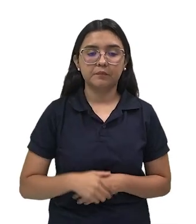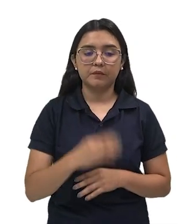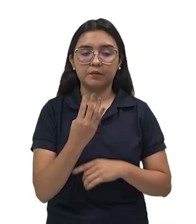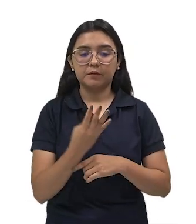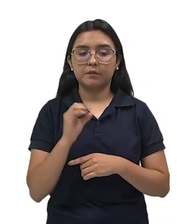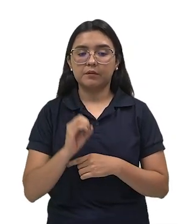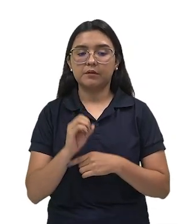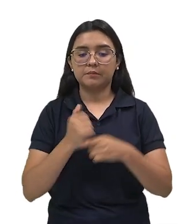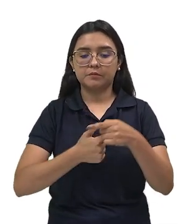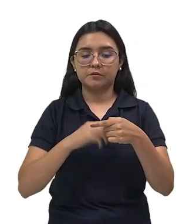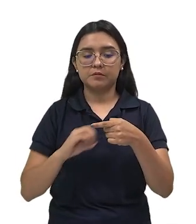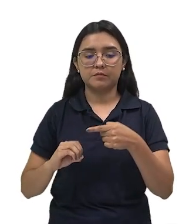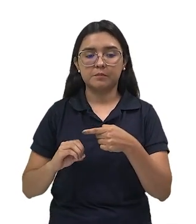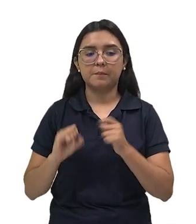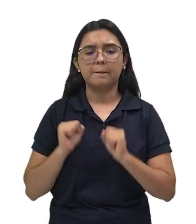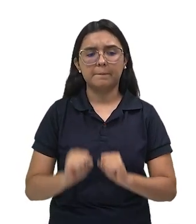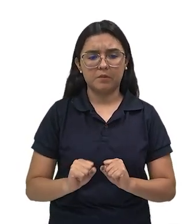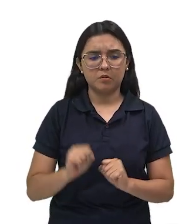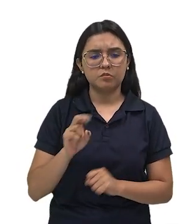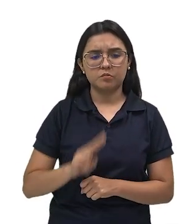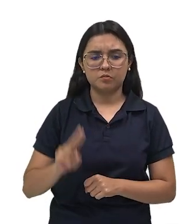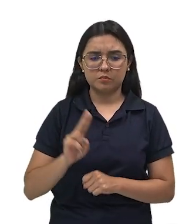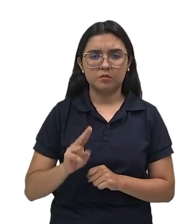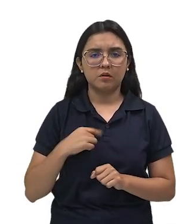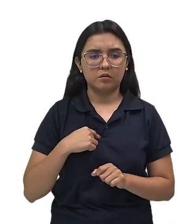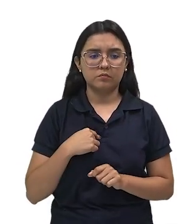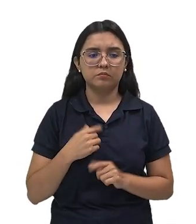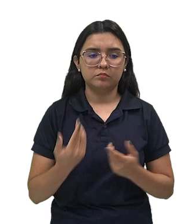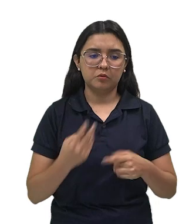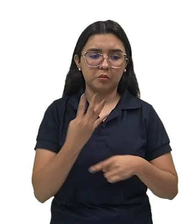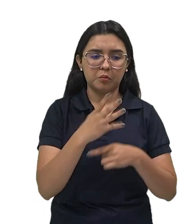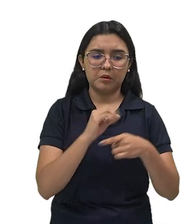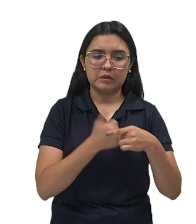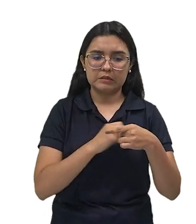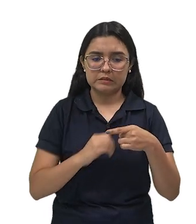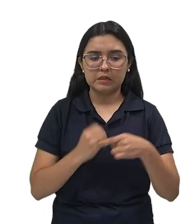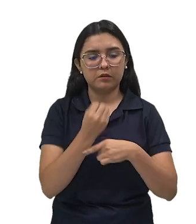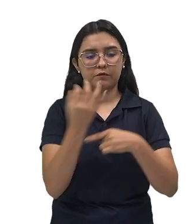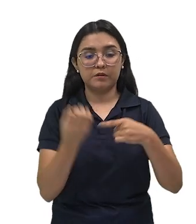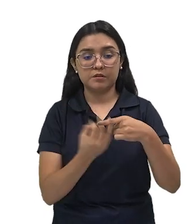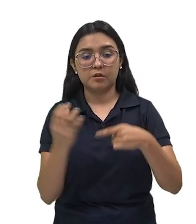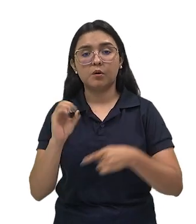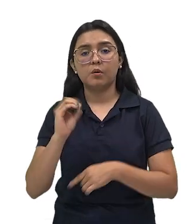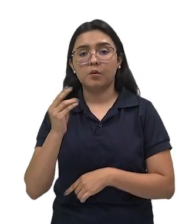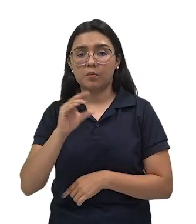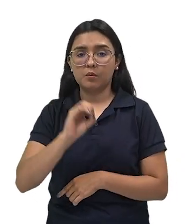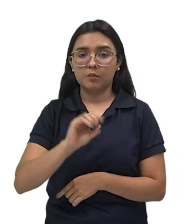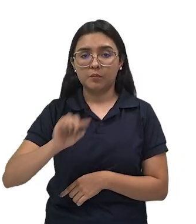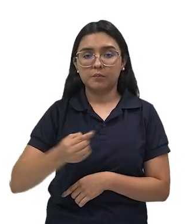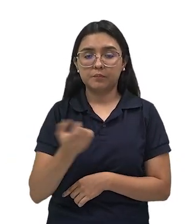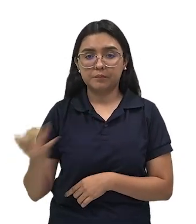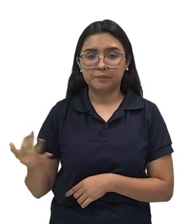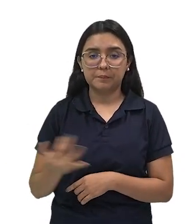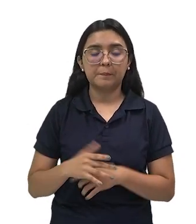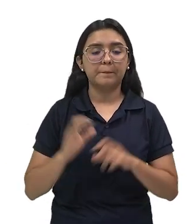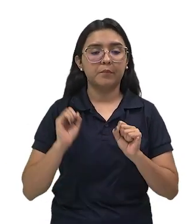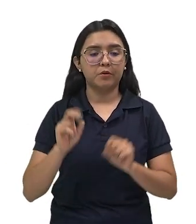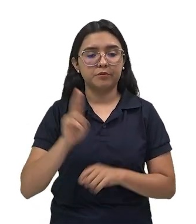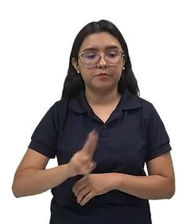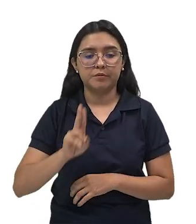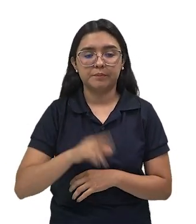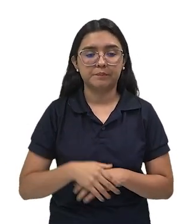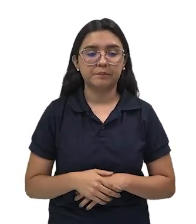40%. Eu posso usar qualquer um, ou em forma de fração, ou decimal.